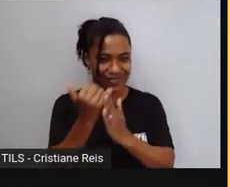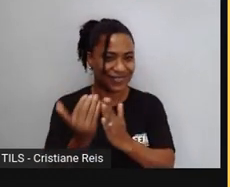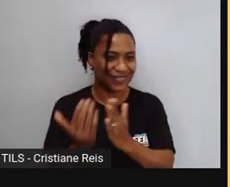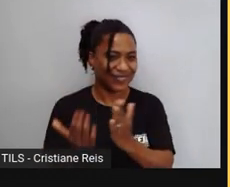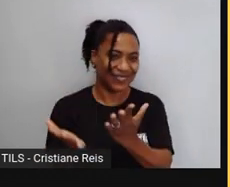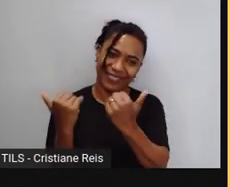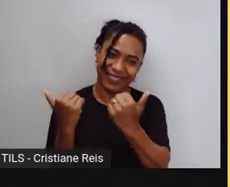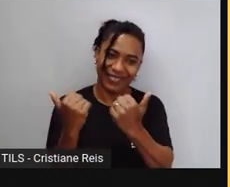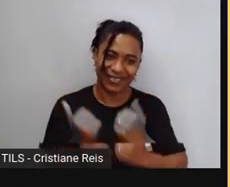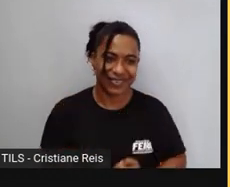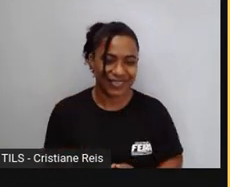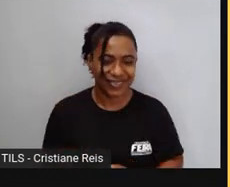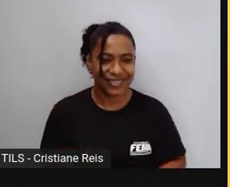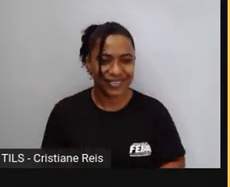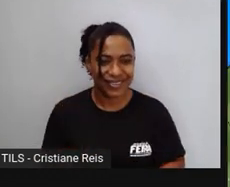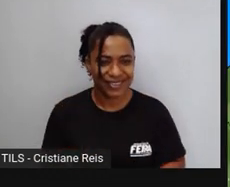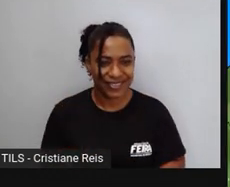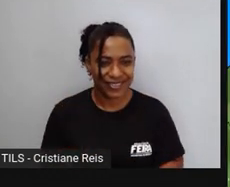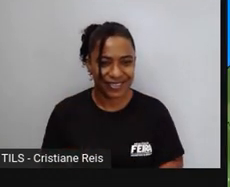go!